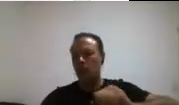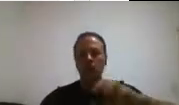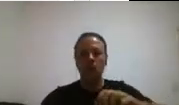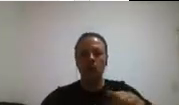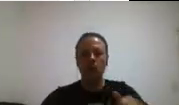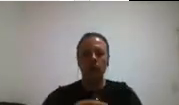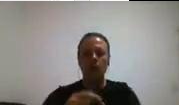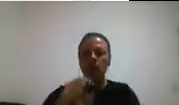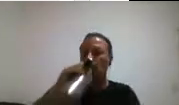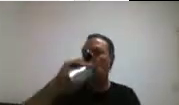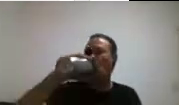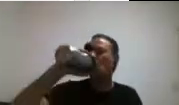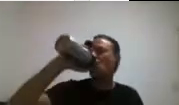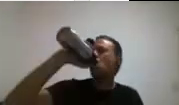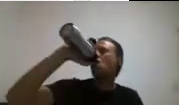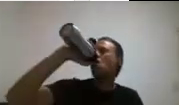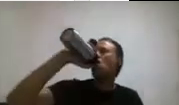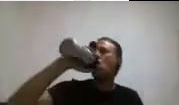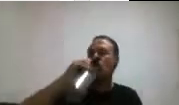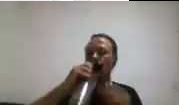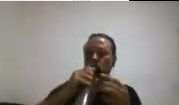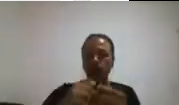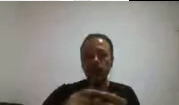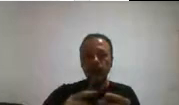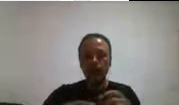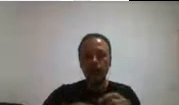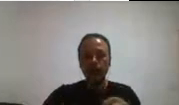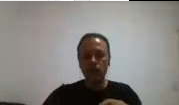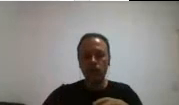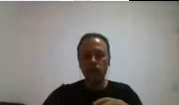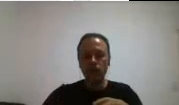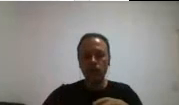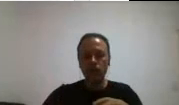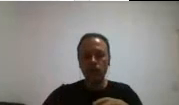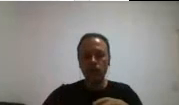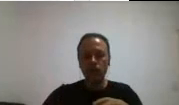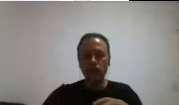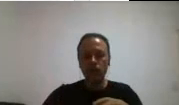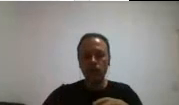que for relacionado a imóvel vai ser forest key. Chave estrangeira, no caso.